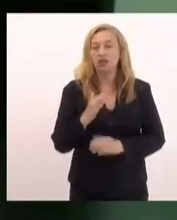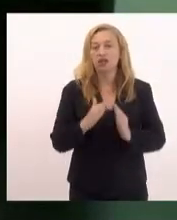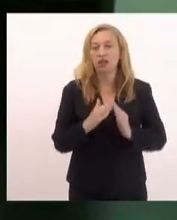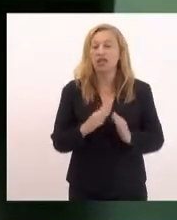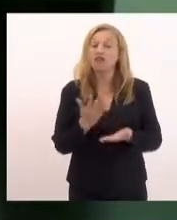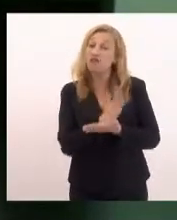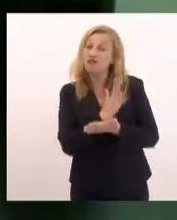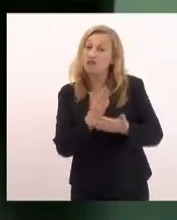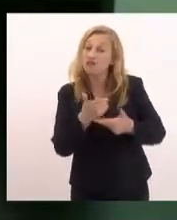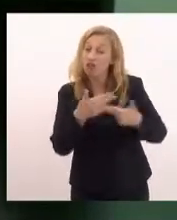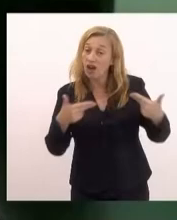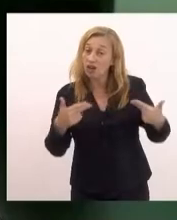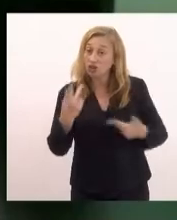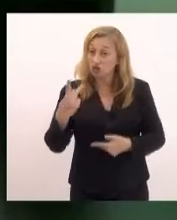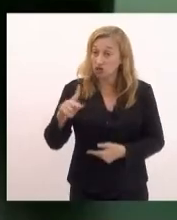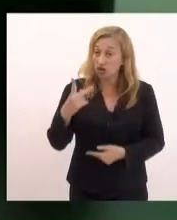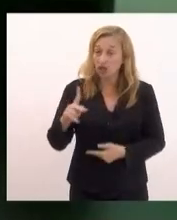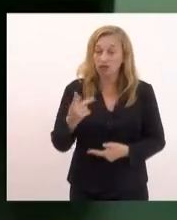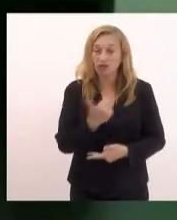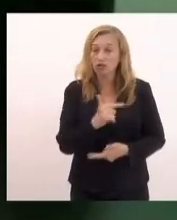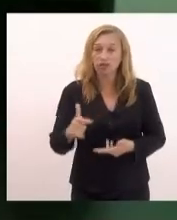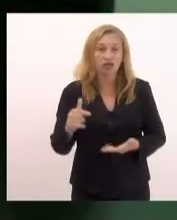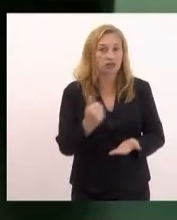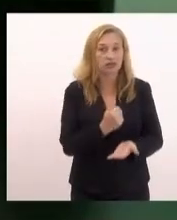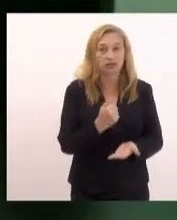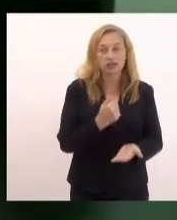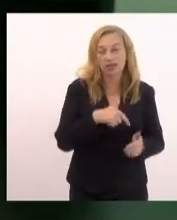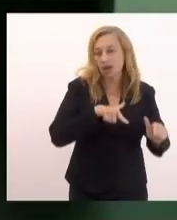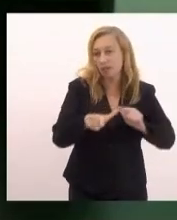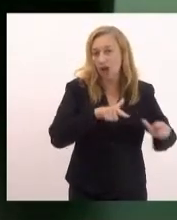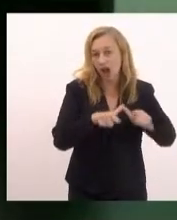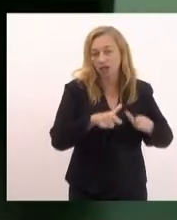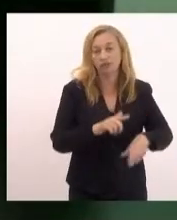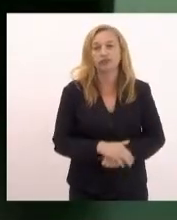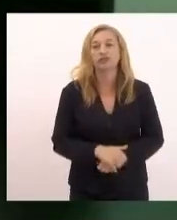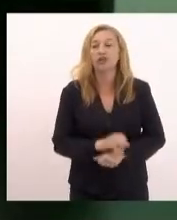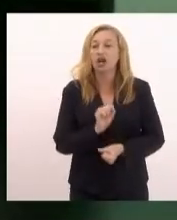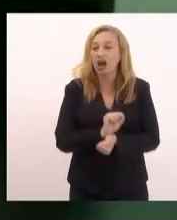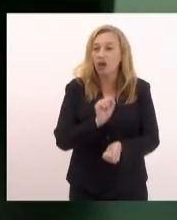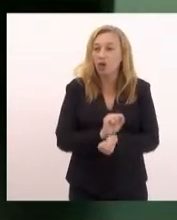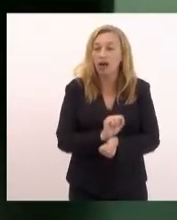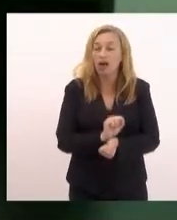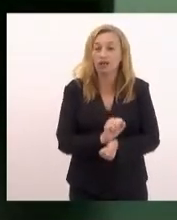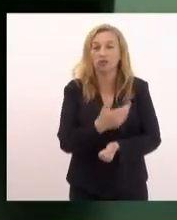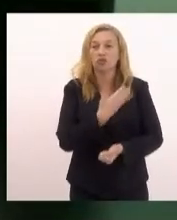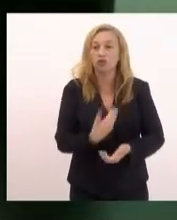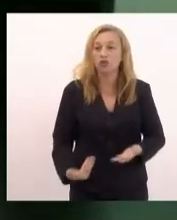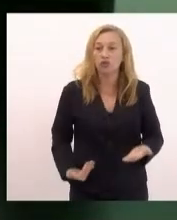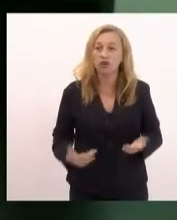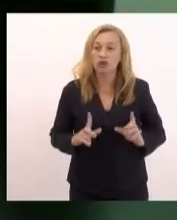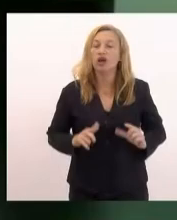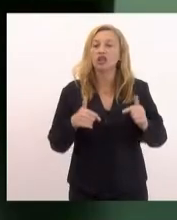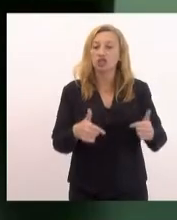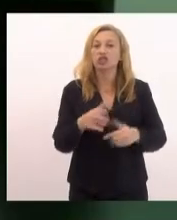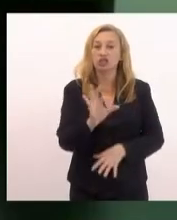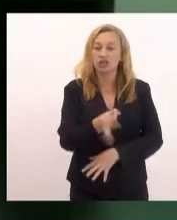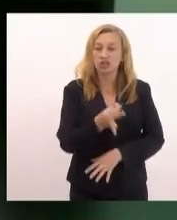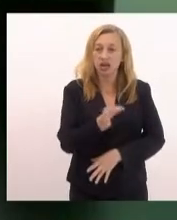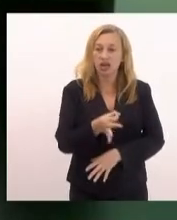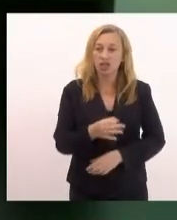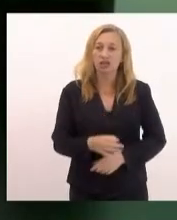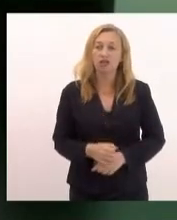desempregados, hoje no mercado informal, e que espere e aguarda desse governo ações contundentes